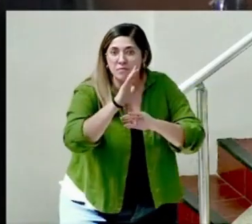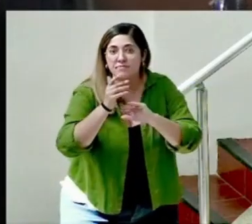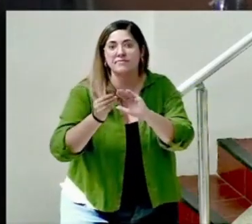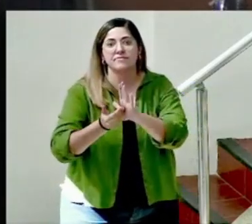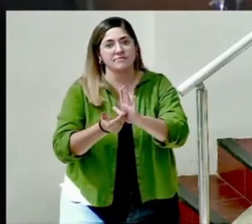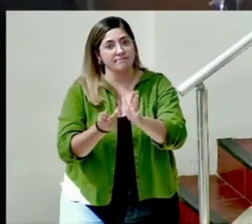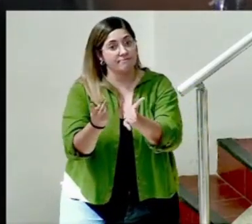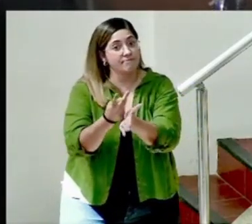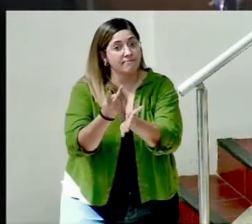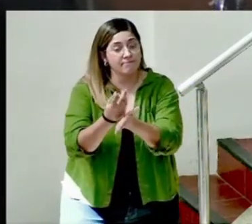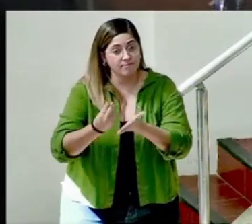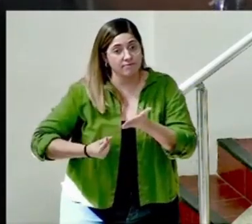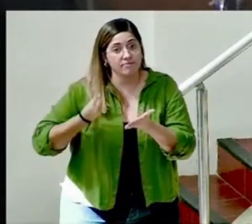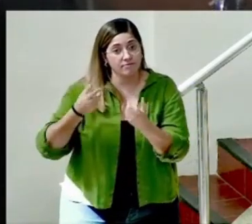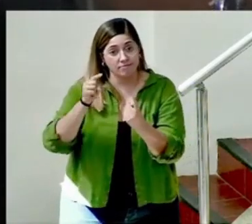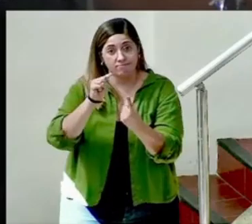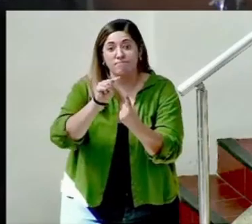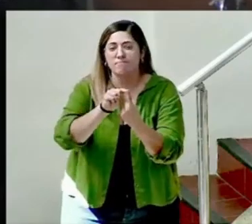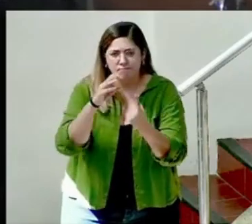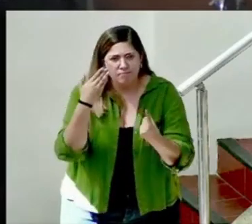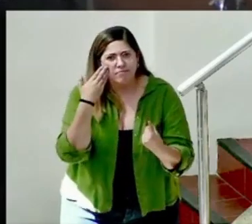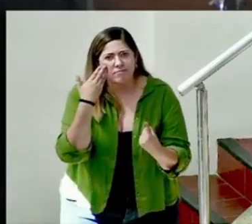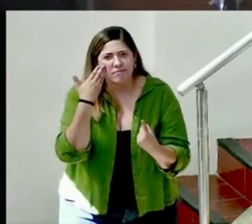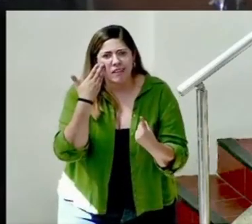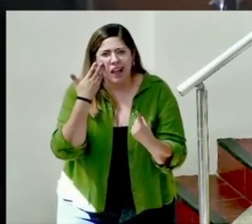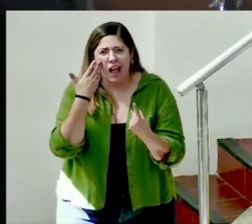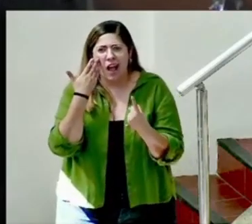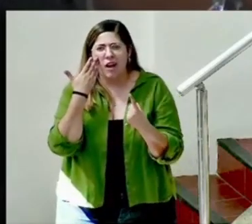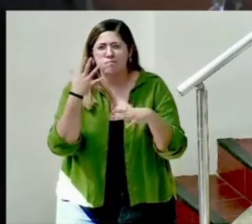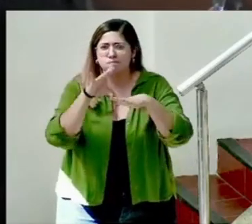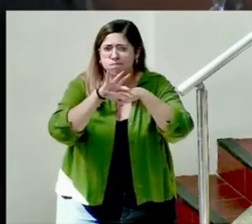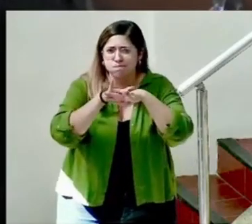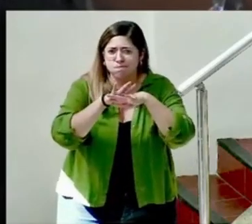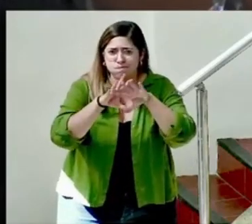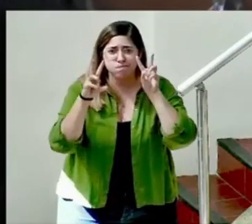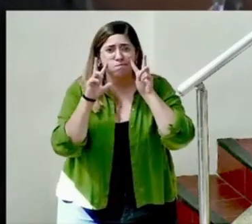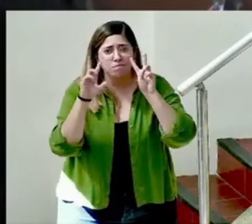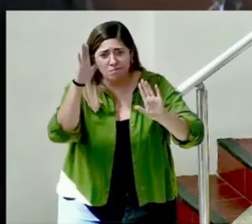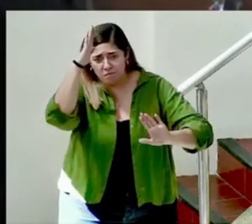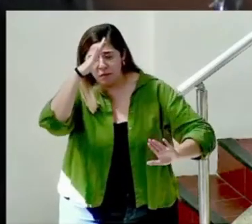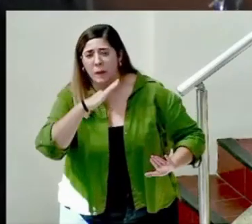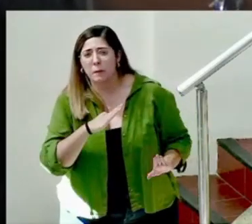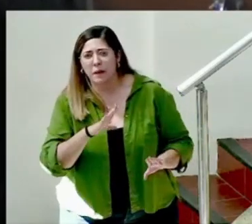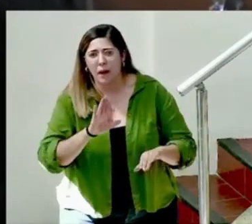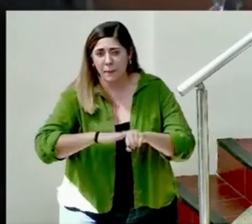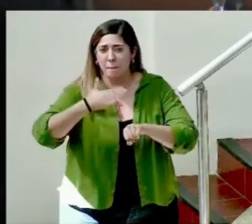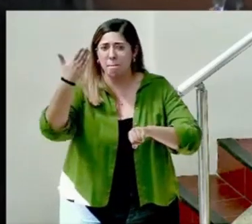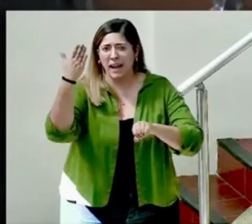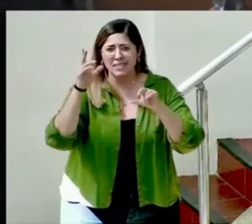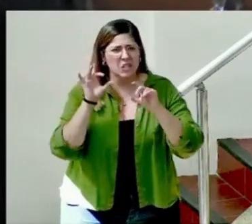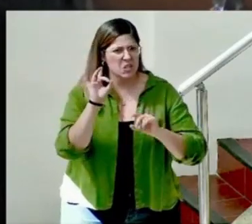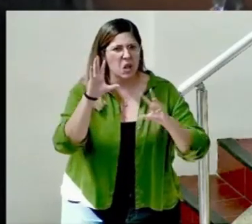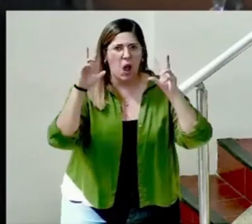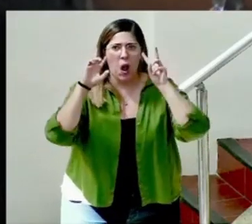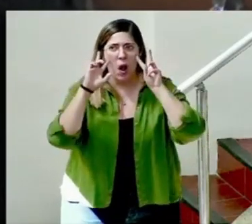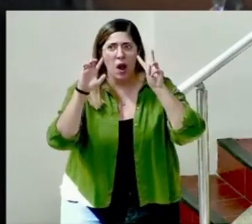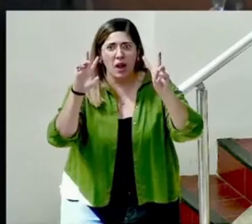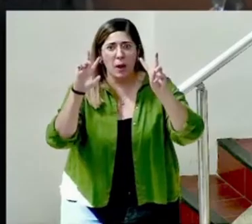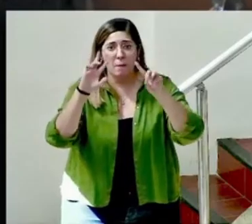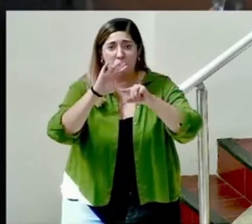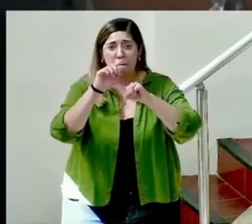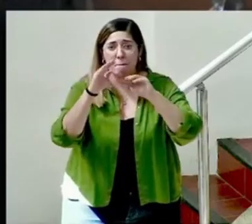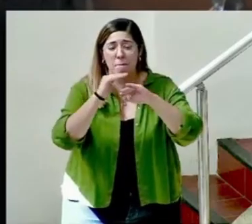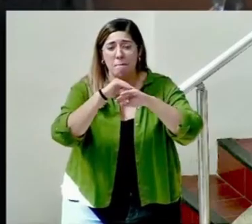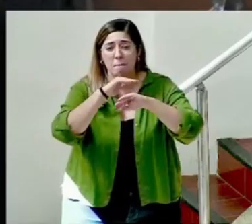vida. Essa doença dos olhos afeta mais do que os olhos. É uma tragédia